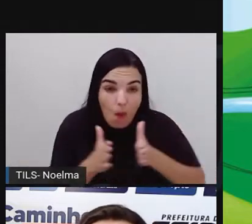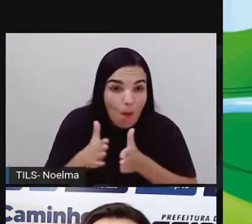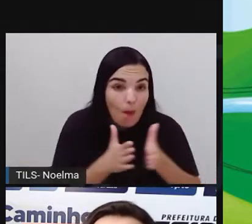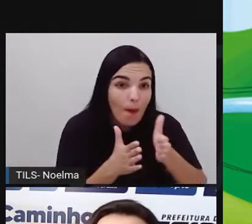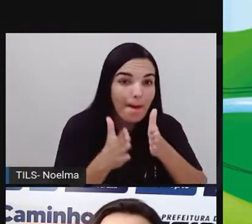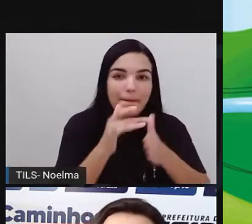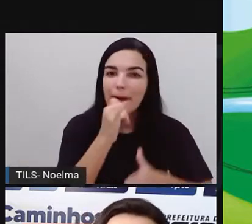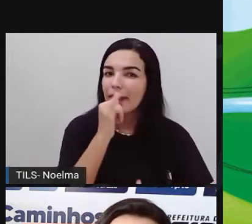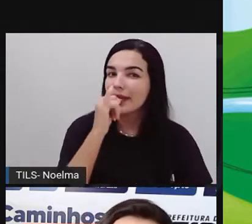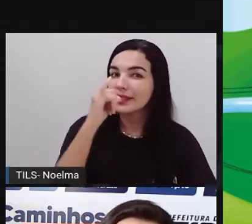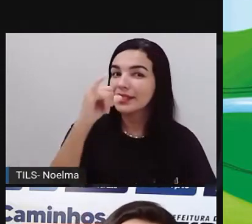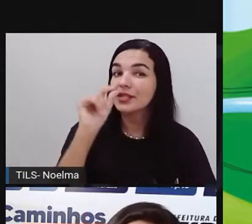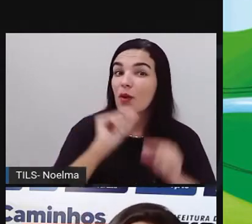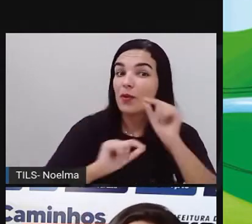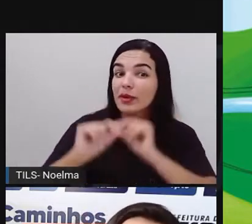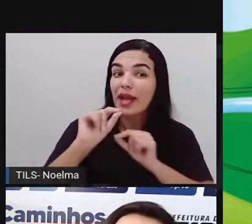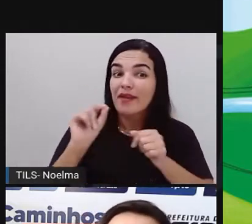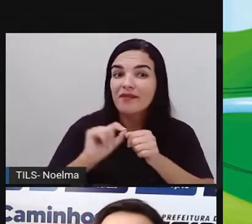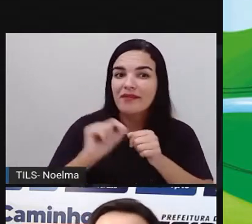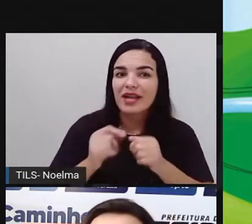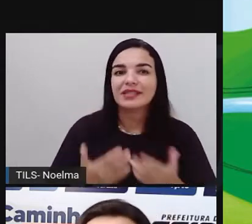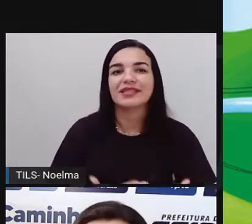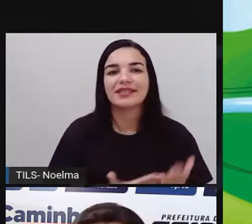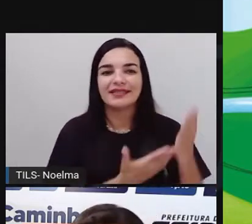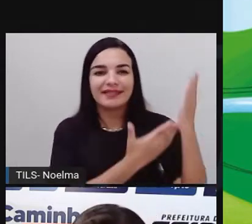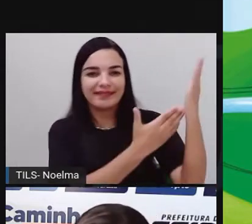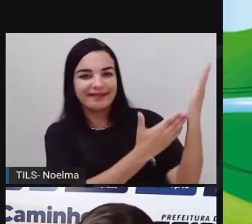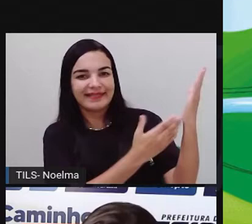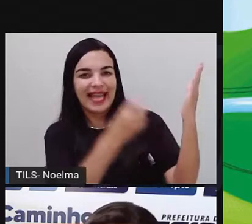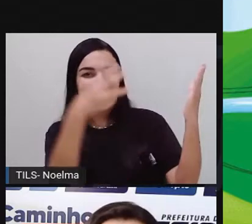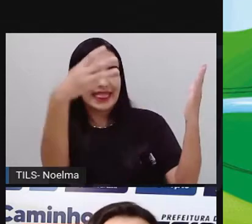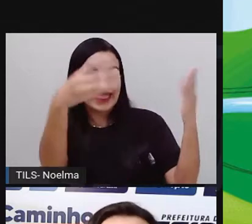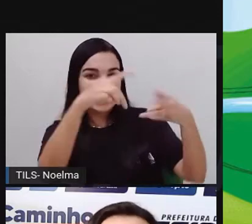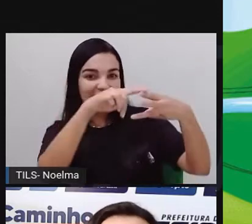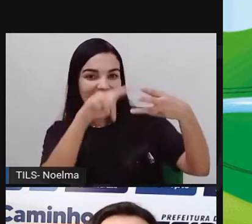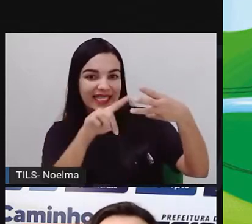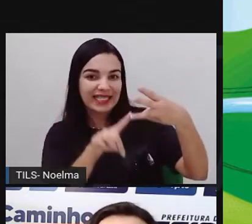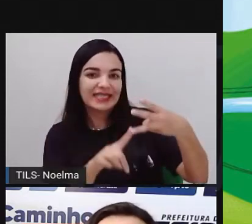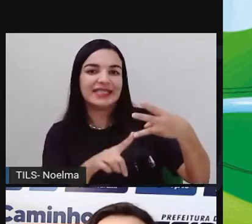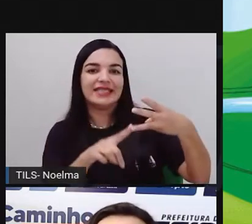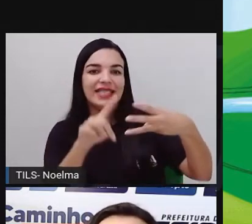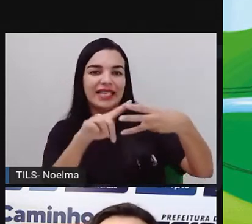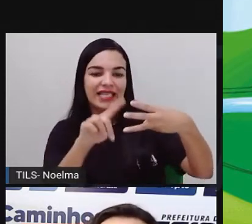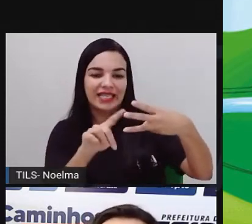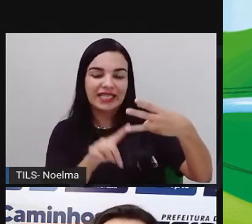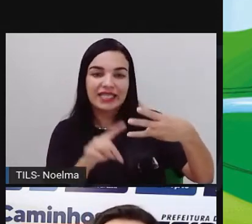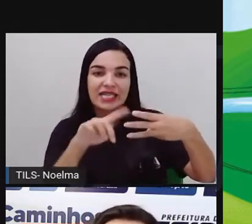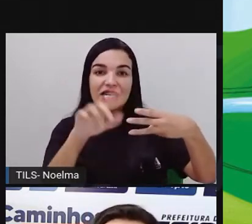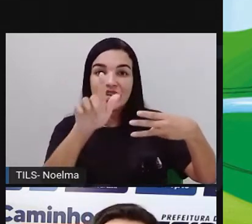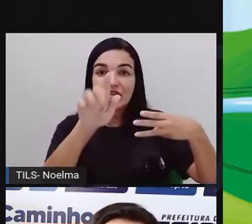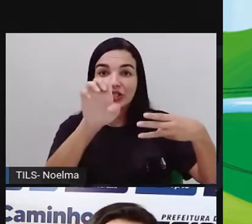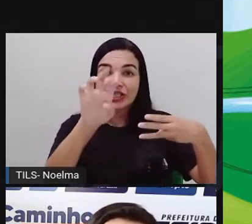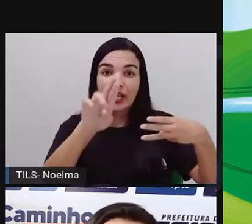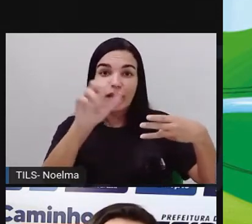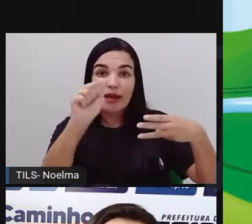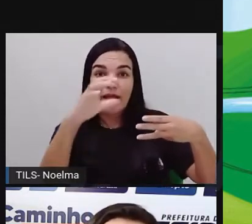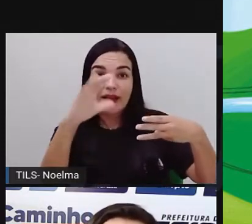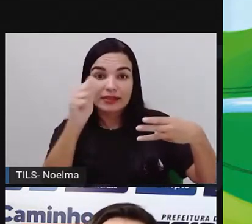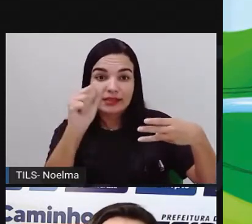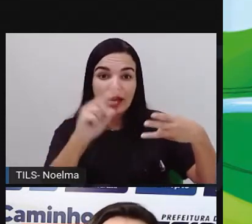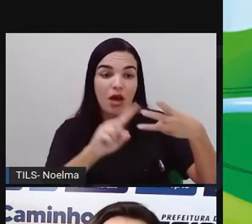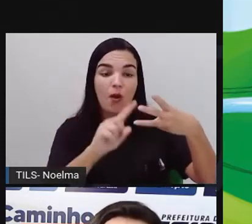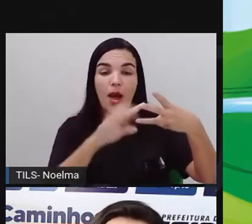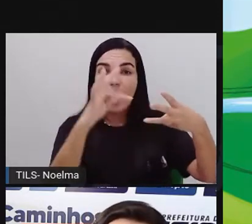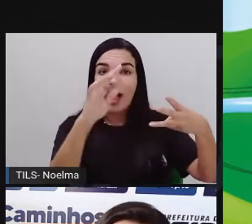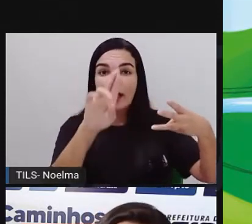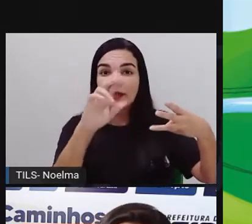eletricidade passa pela geração, pela transmissão e também pela distribuição. E aí